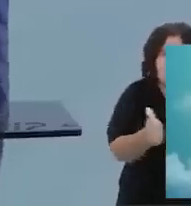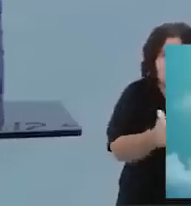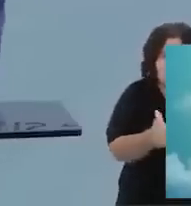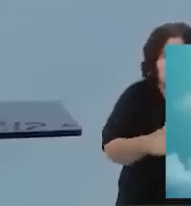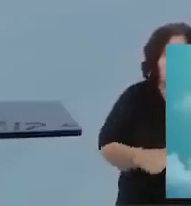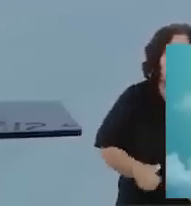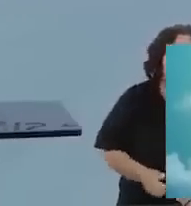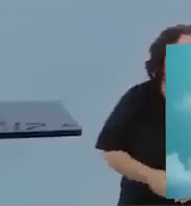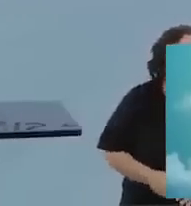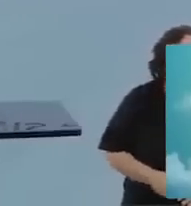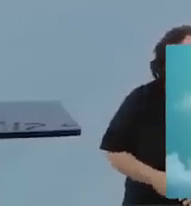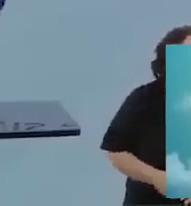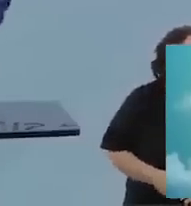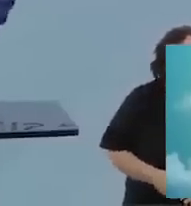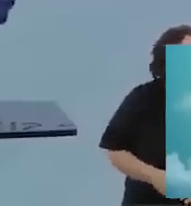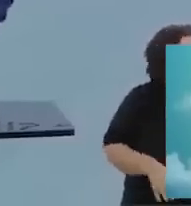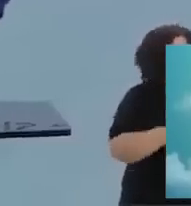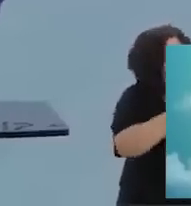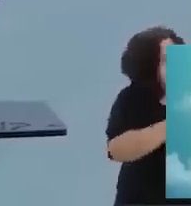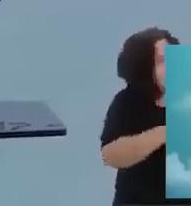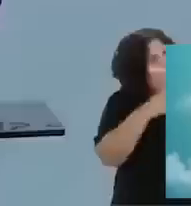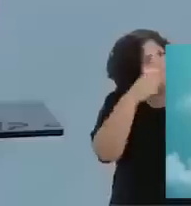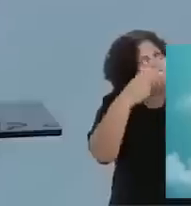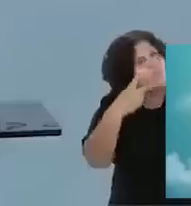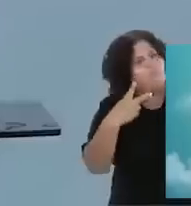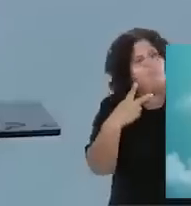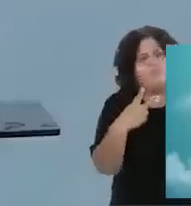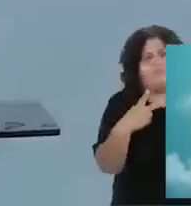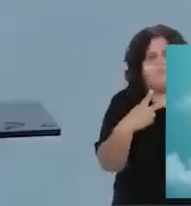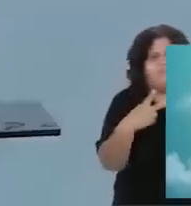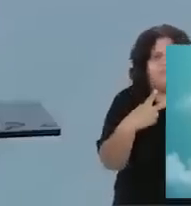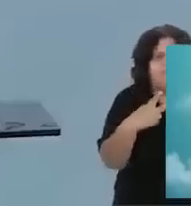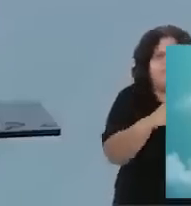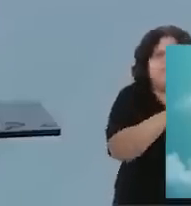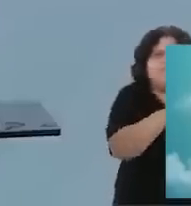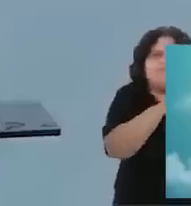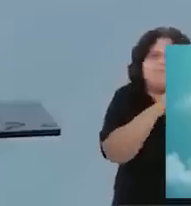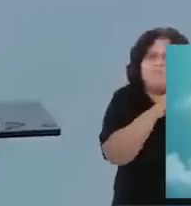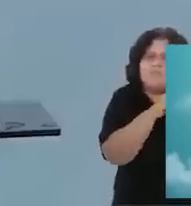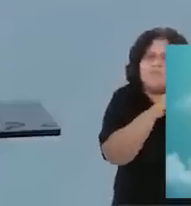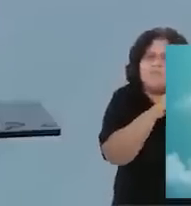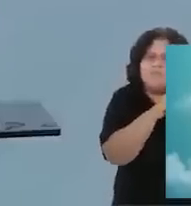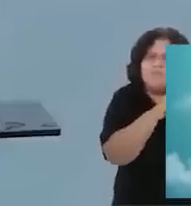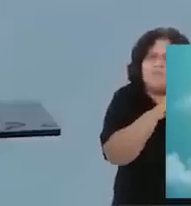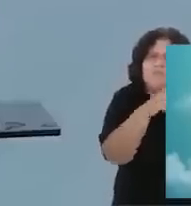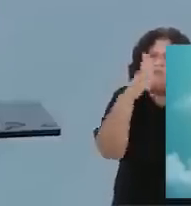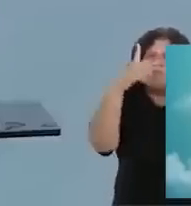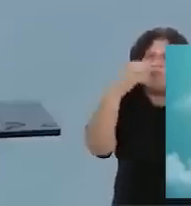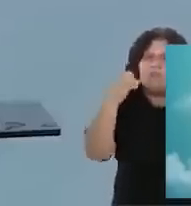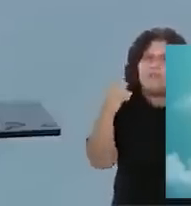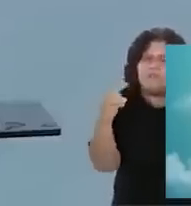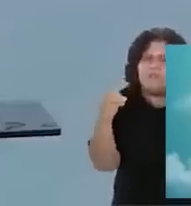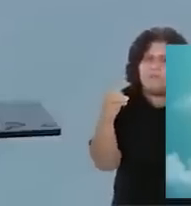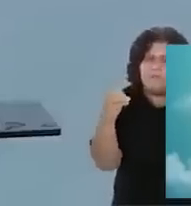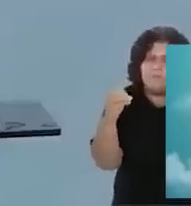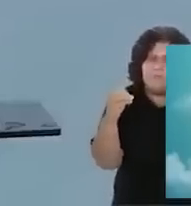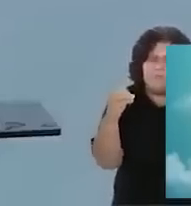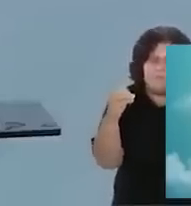12, agora, no versículo de número 10,